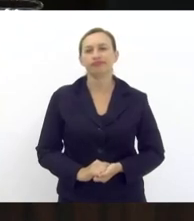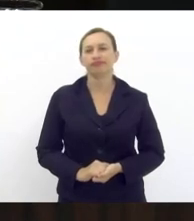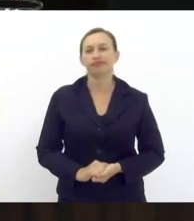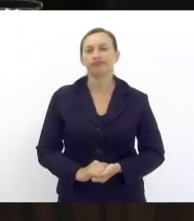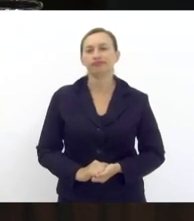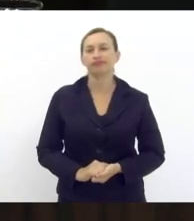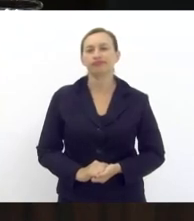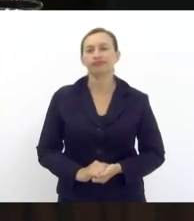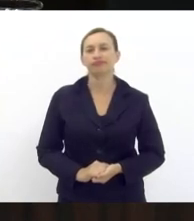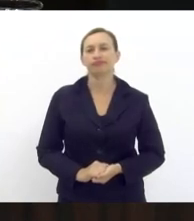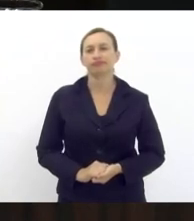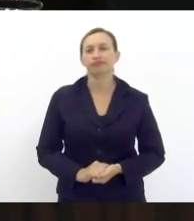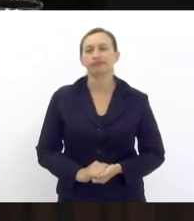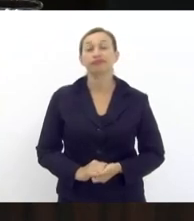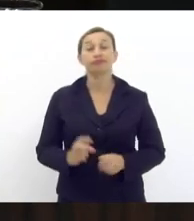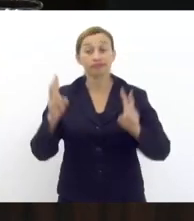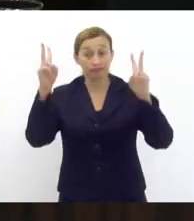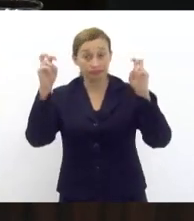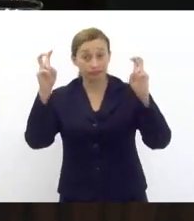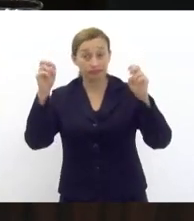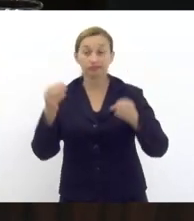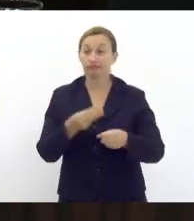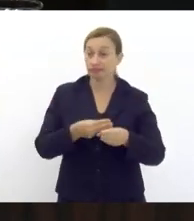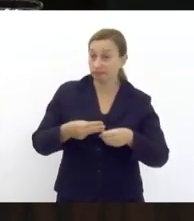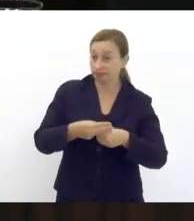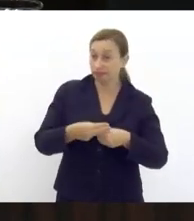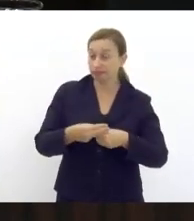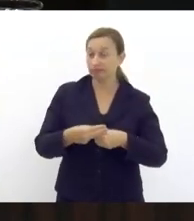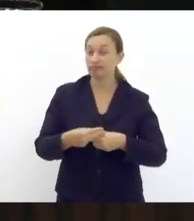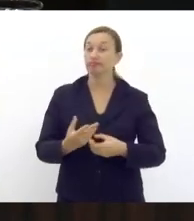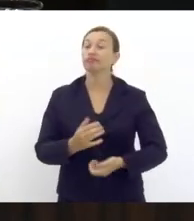assuntos municipal,